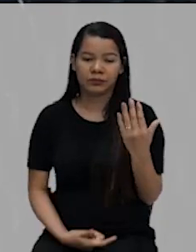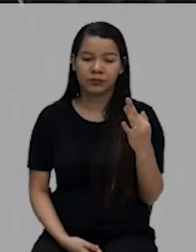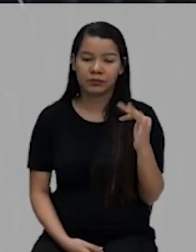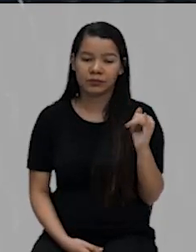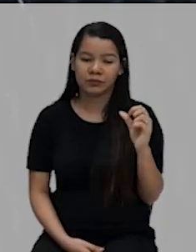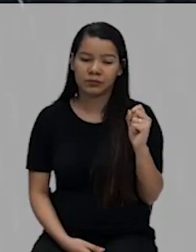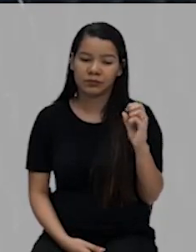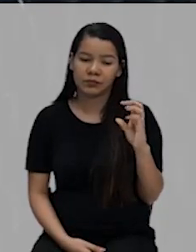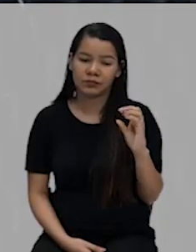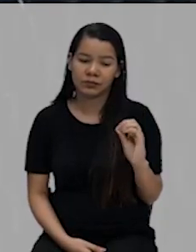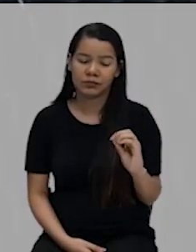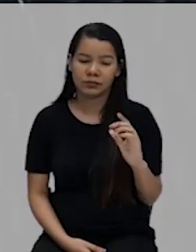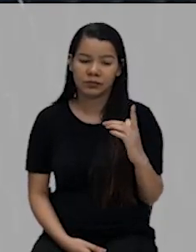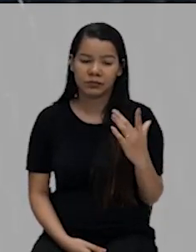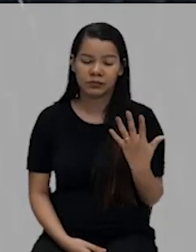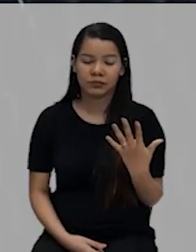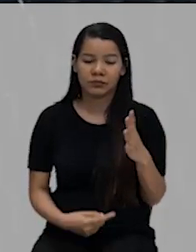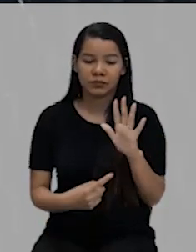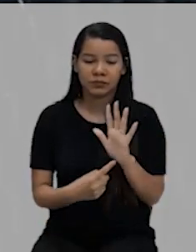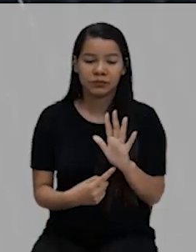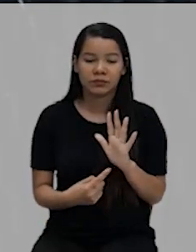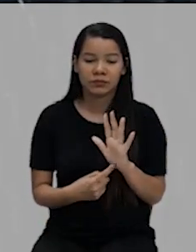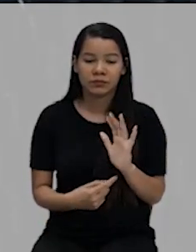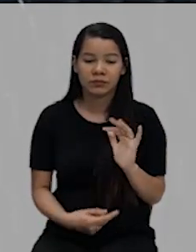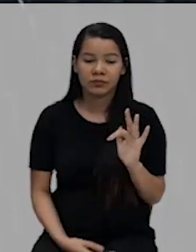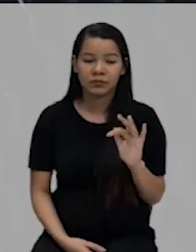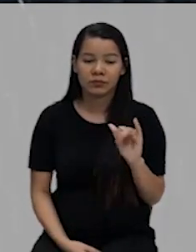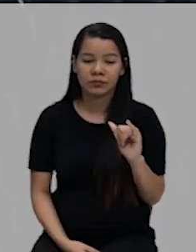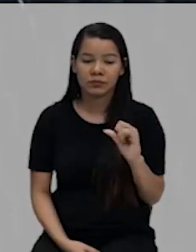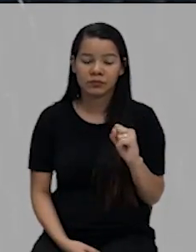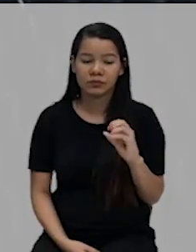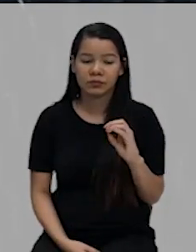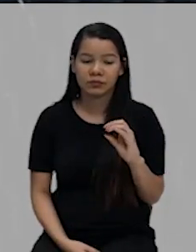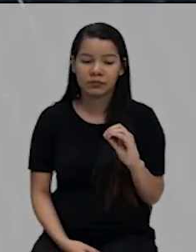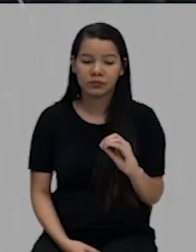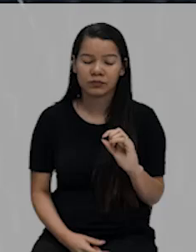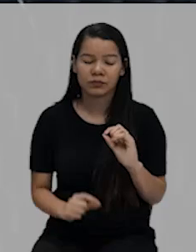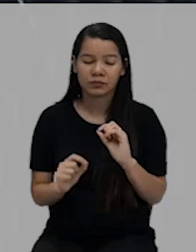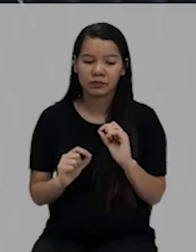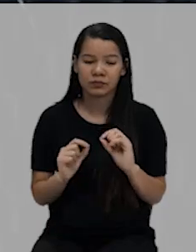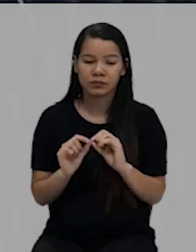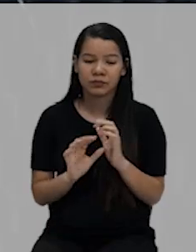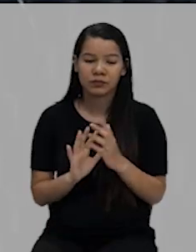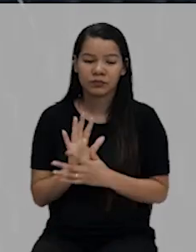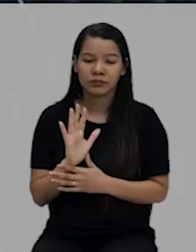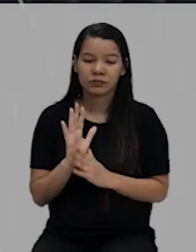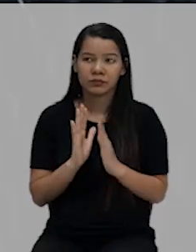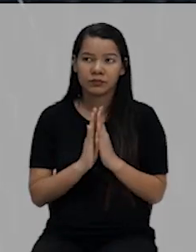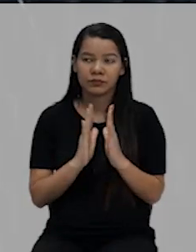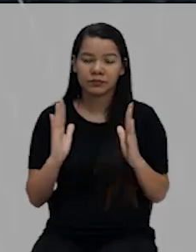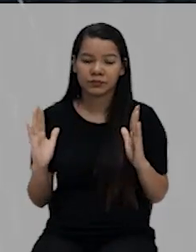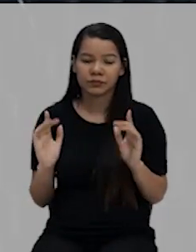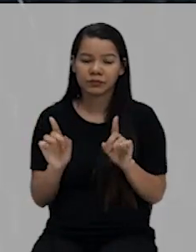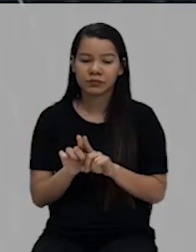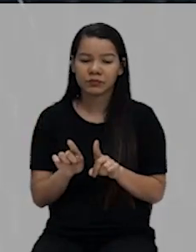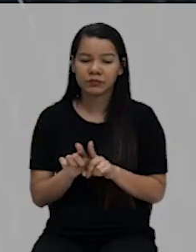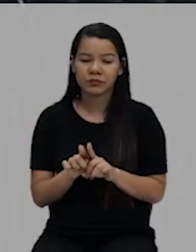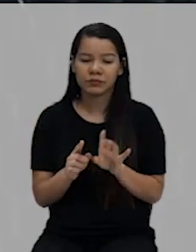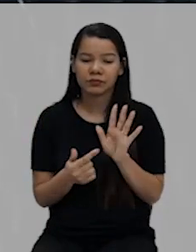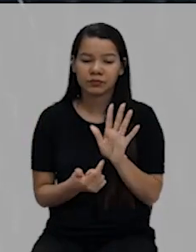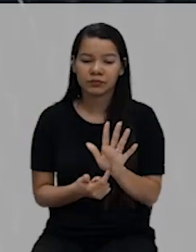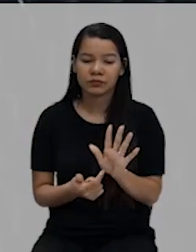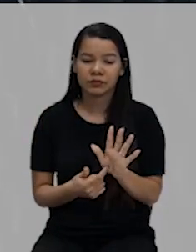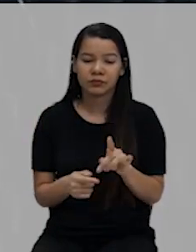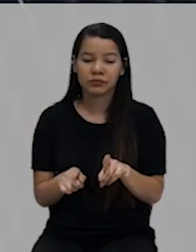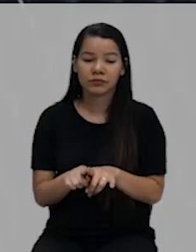né? Nesses fenômenos, os fenômenos físicos, a forma, o tamanho, a aparência e